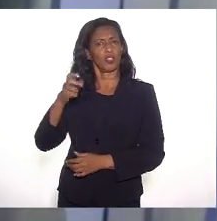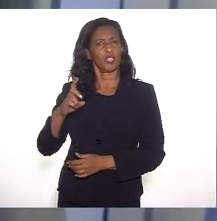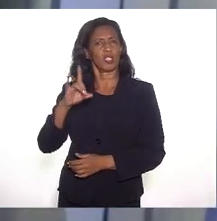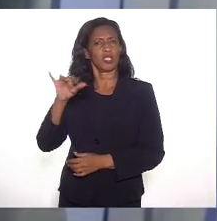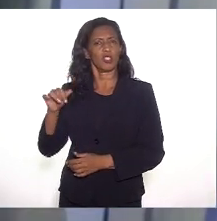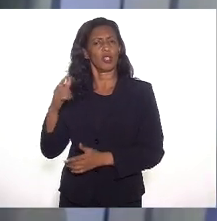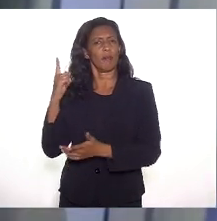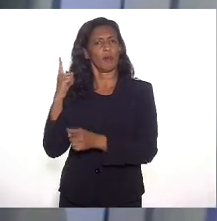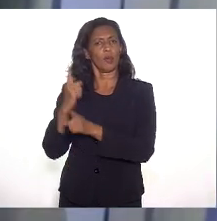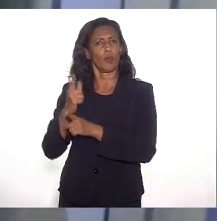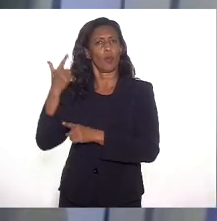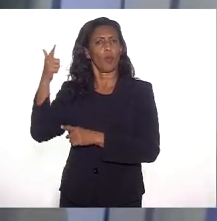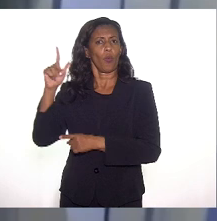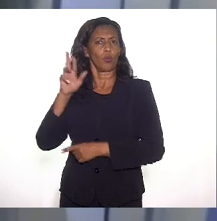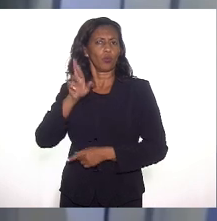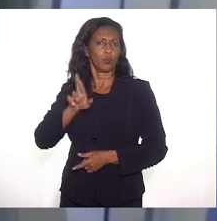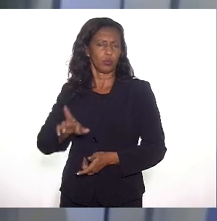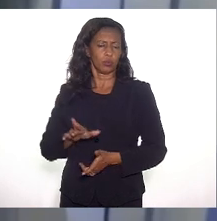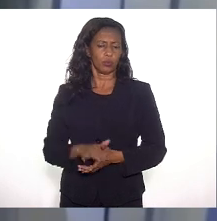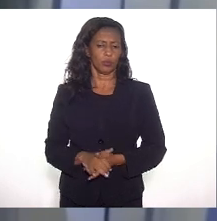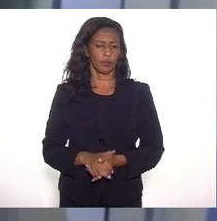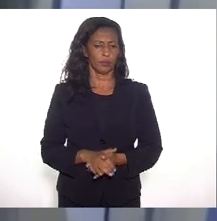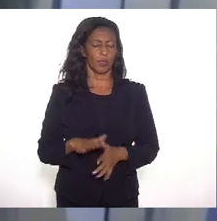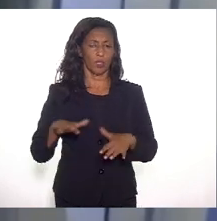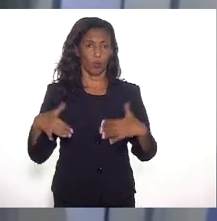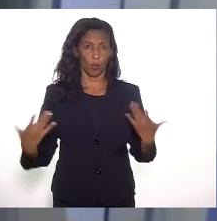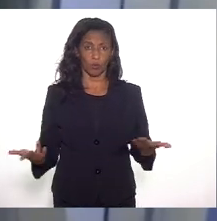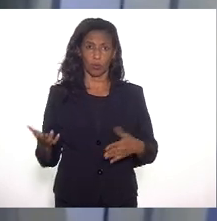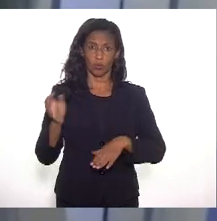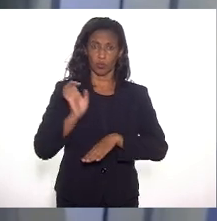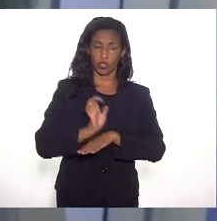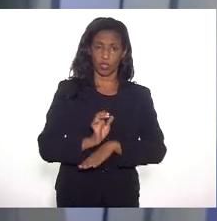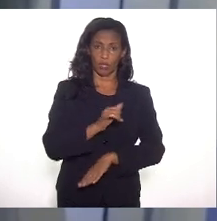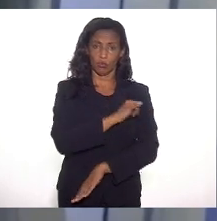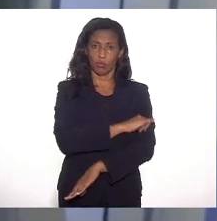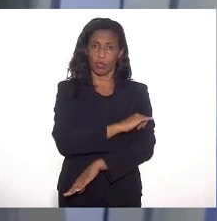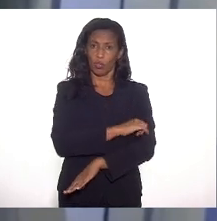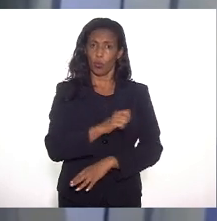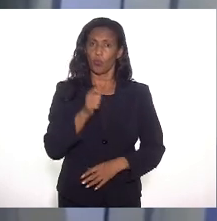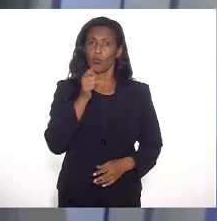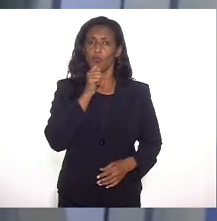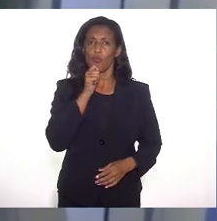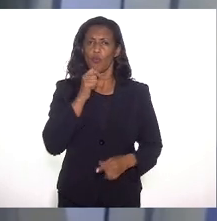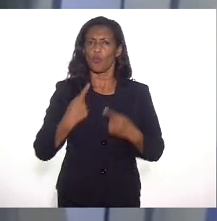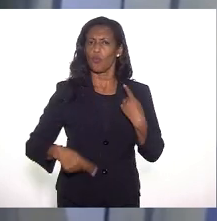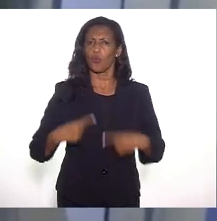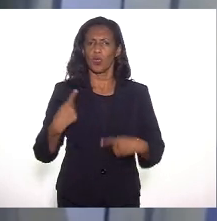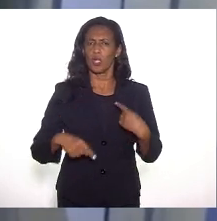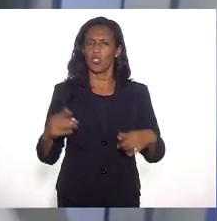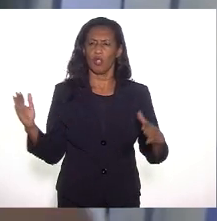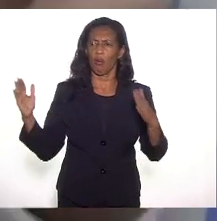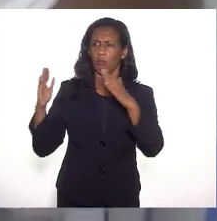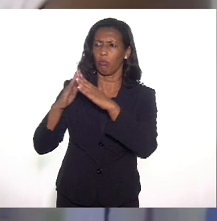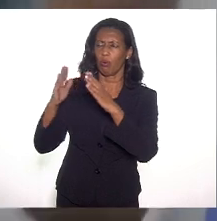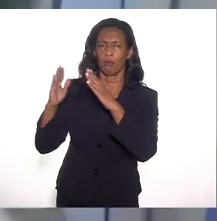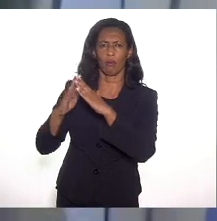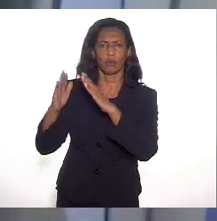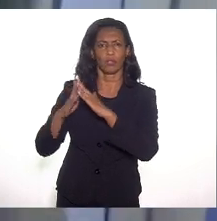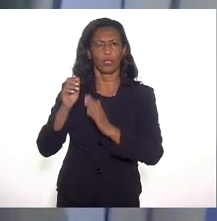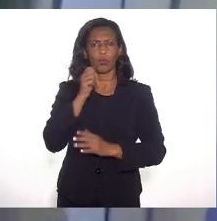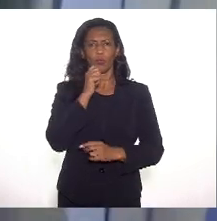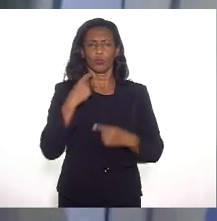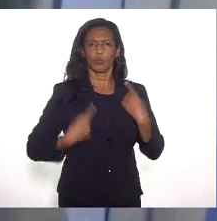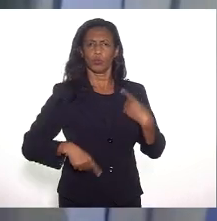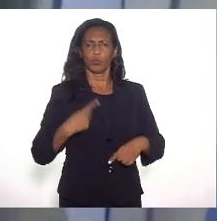encontrar uma outra solução. Enquanto isso, o Estado do Rio de Janeiro não tem política de habitação popular, não tem política